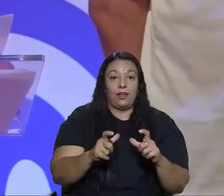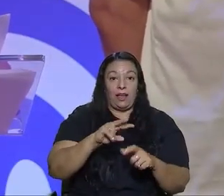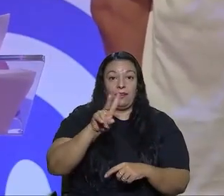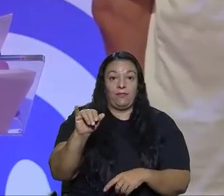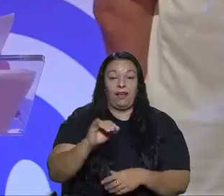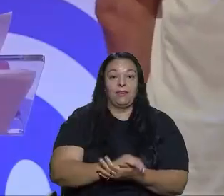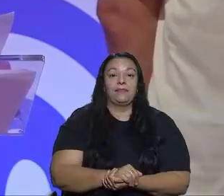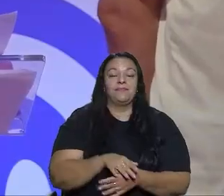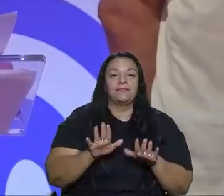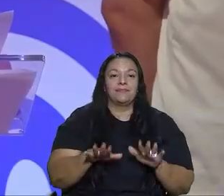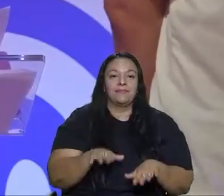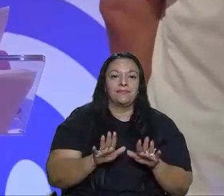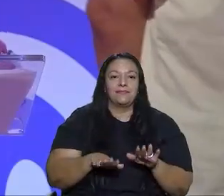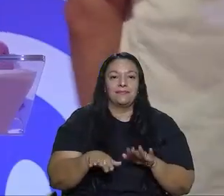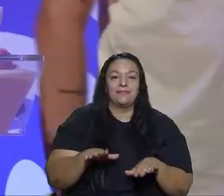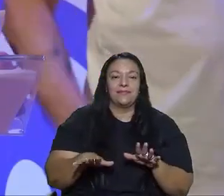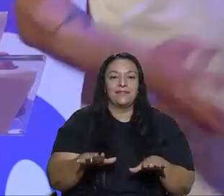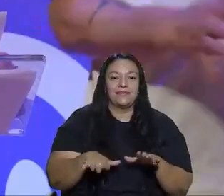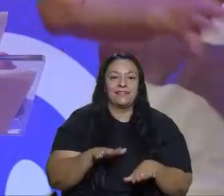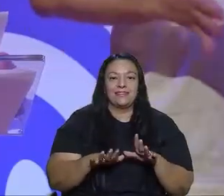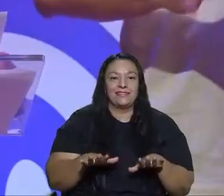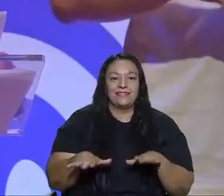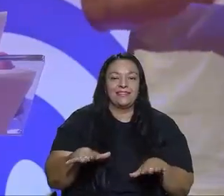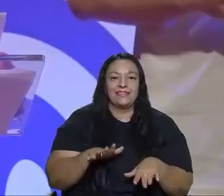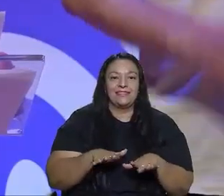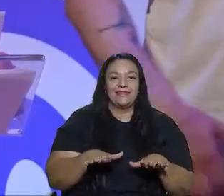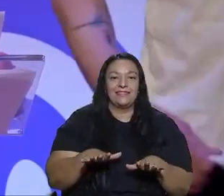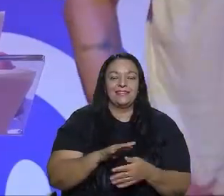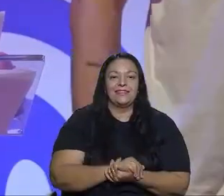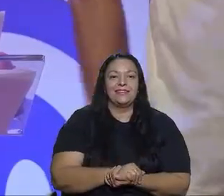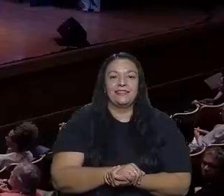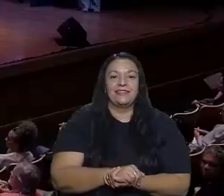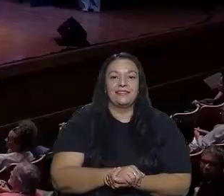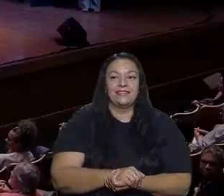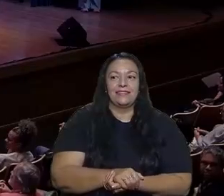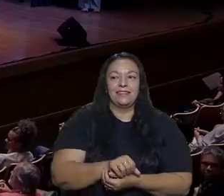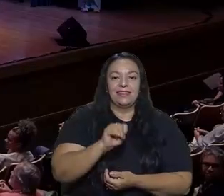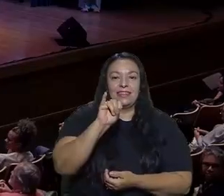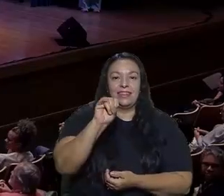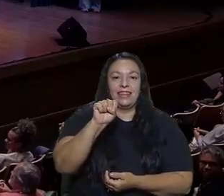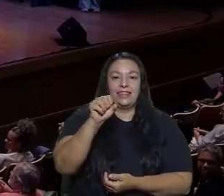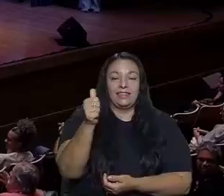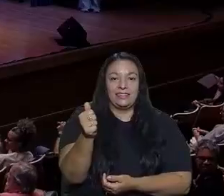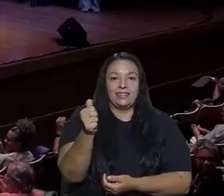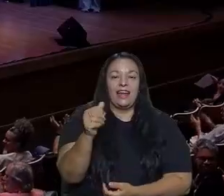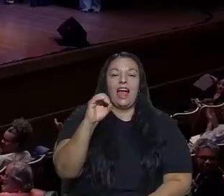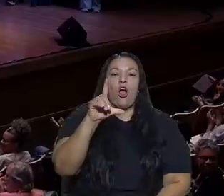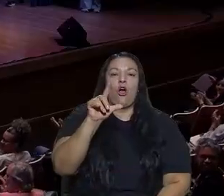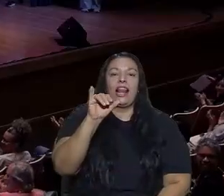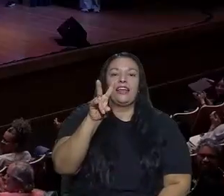vai para Oliveira